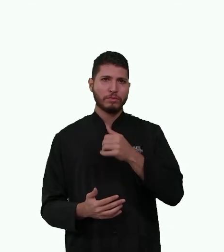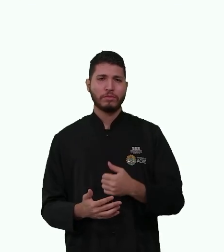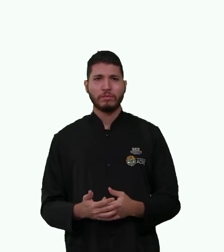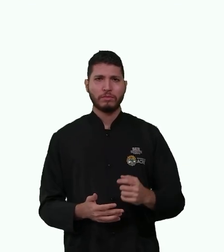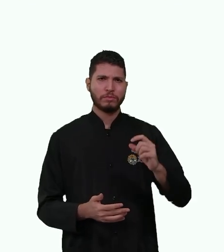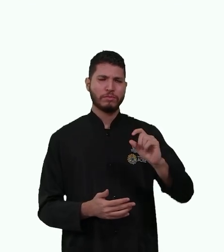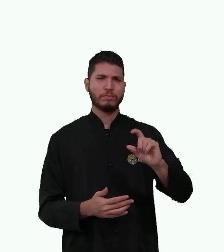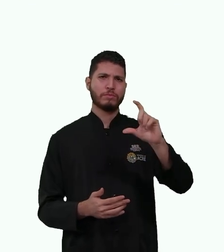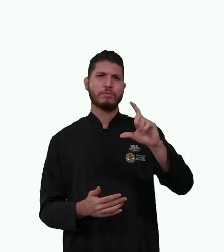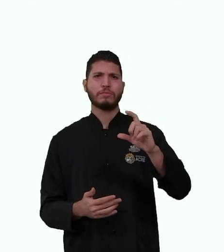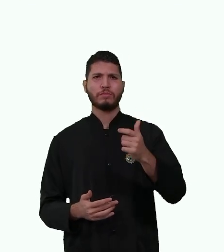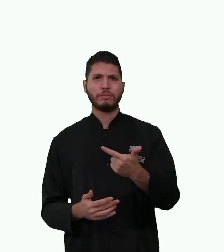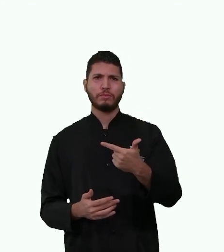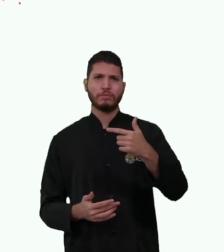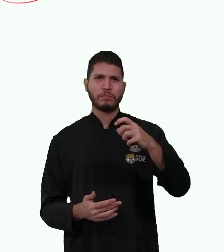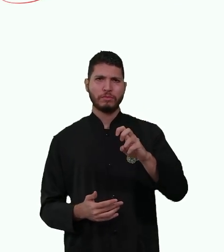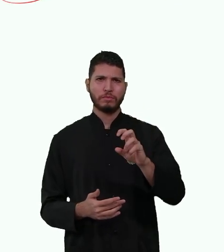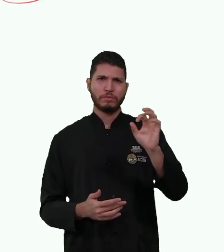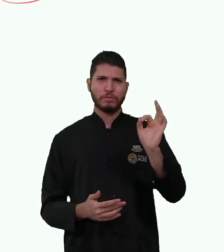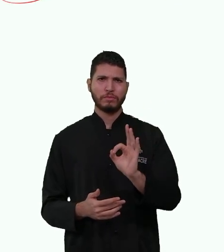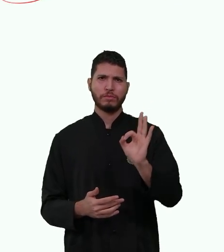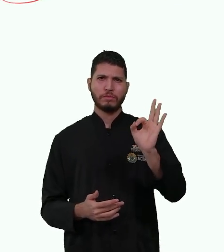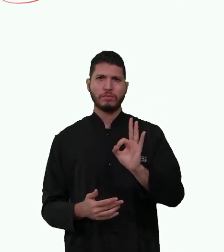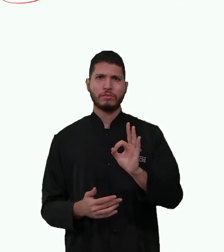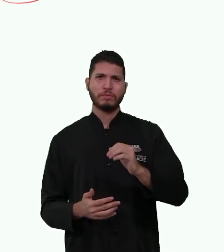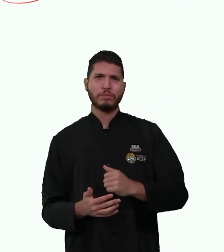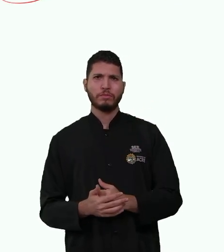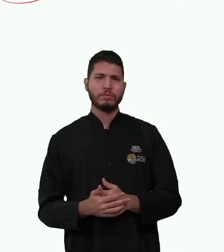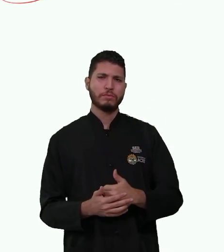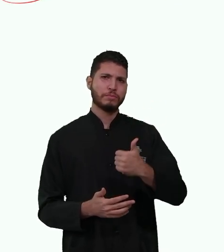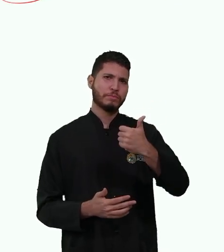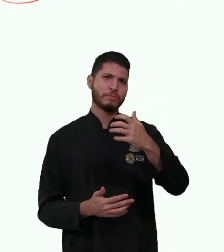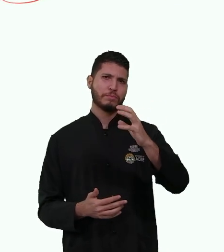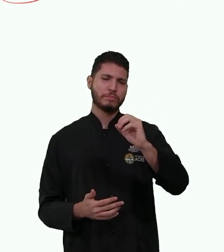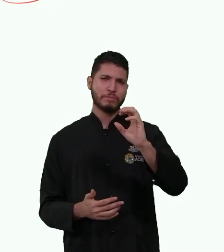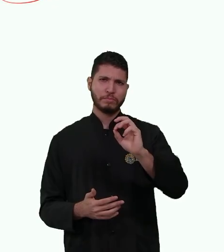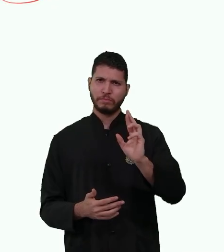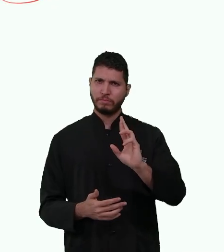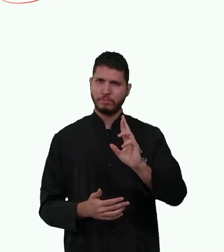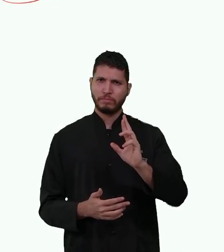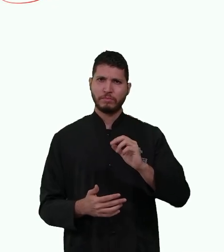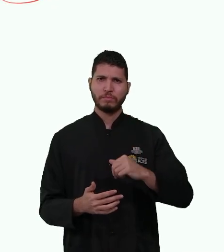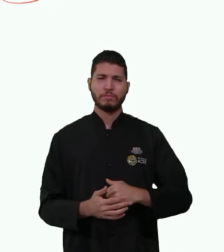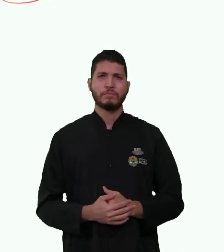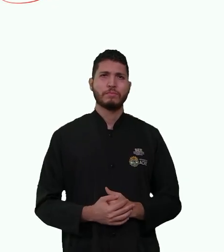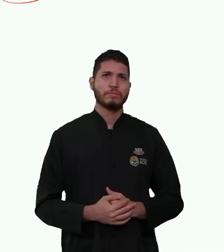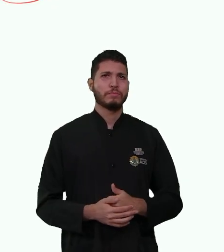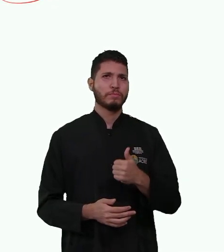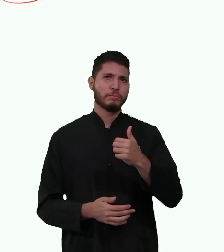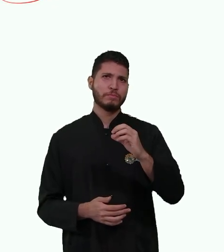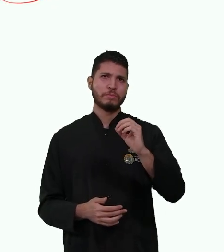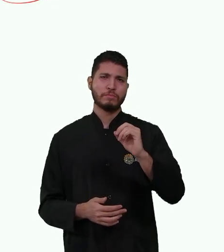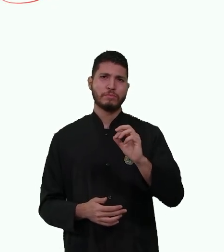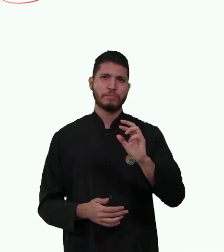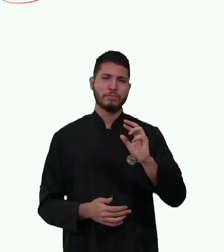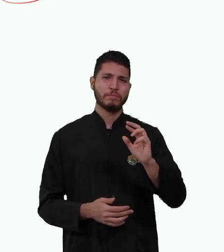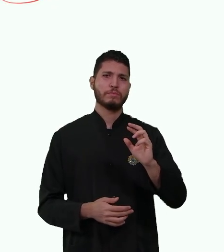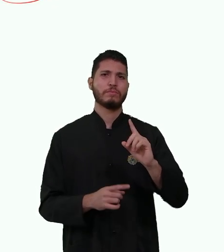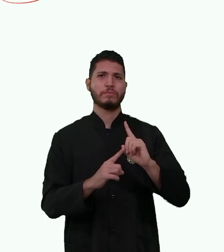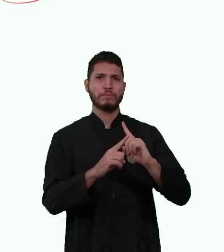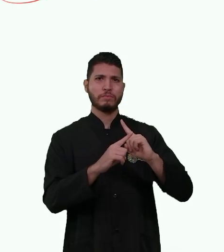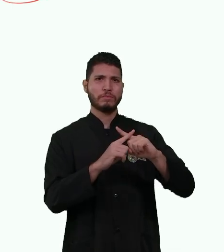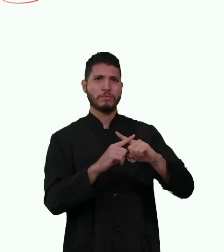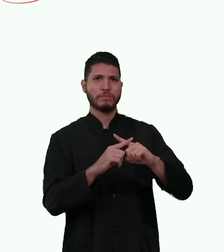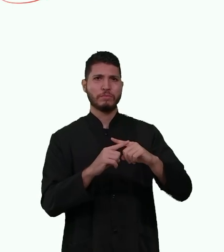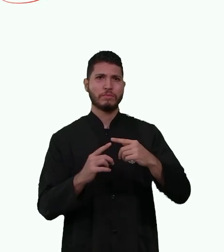de 25% em cima de 100. Então, o nosso valor vai ser o quê? 100 vezes 1 mais 0,25, isso aqui é